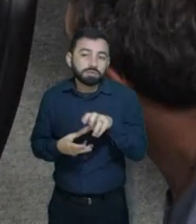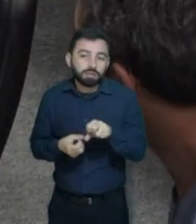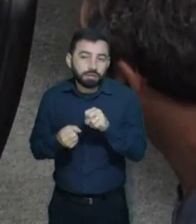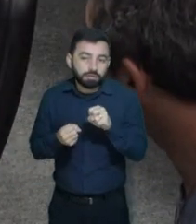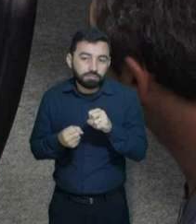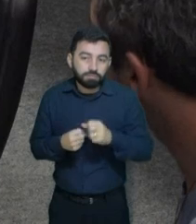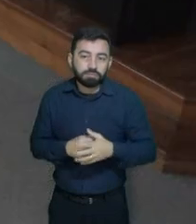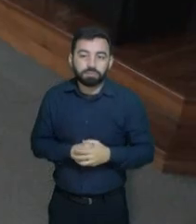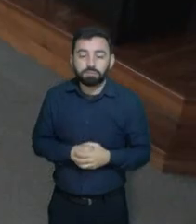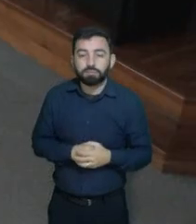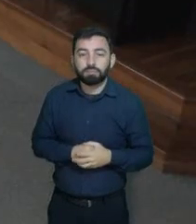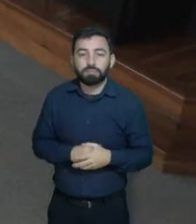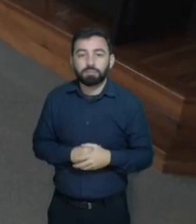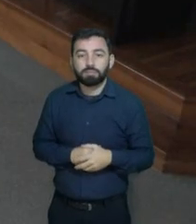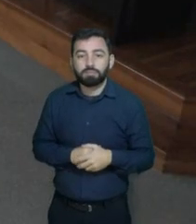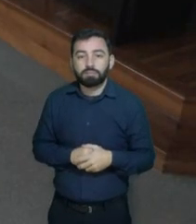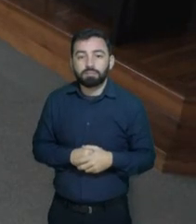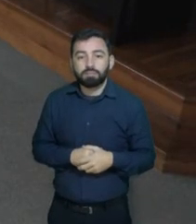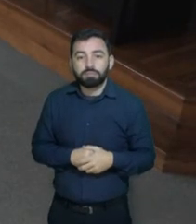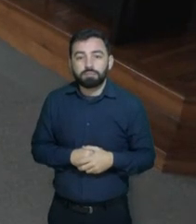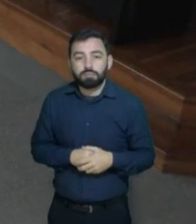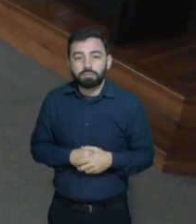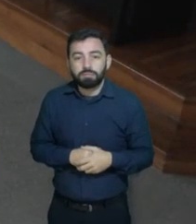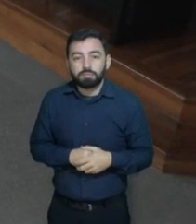trabalhador. Obrigada.